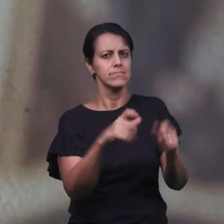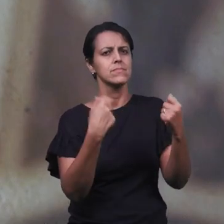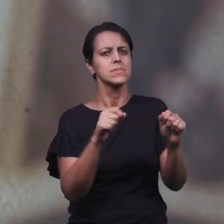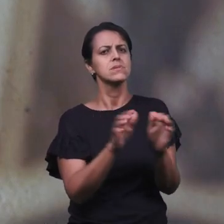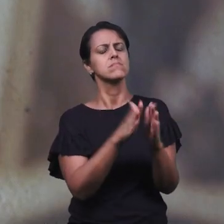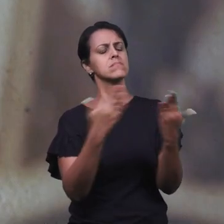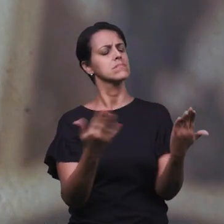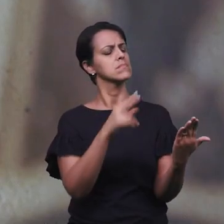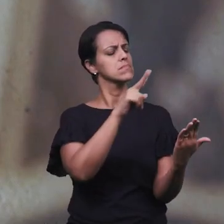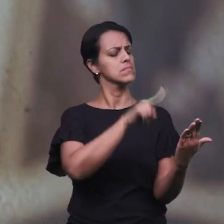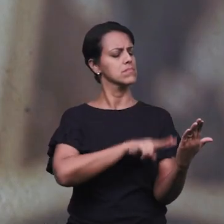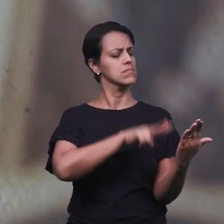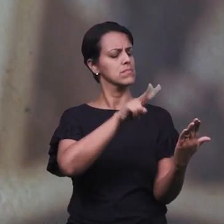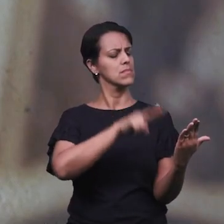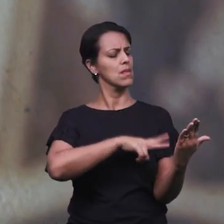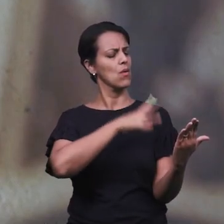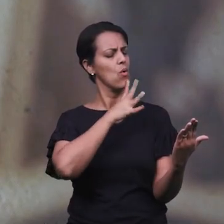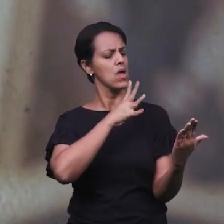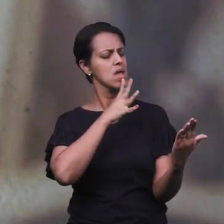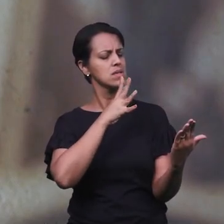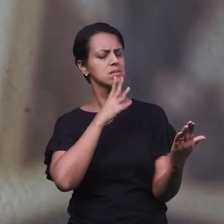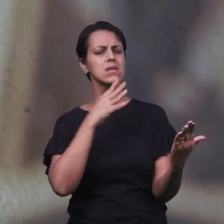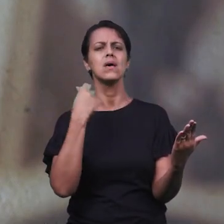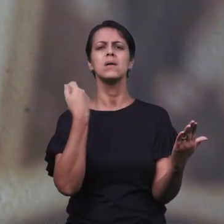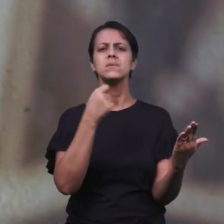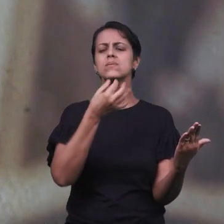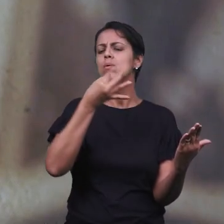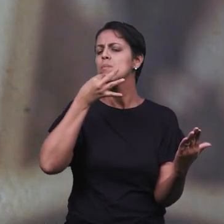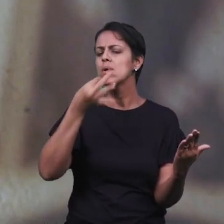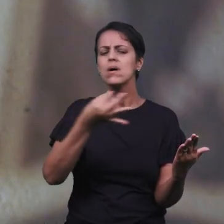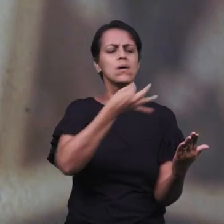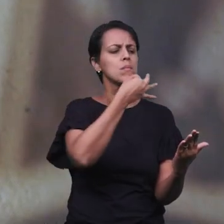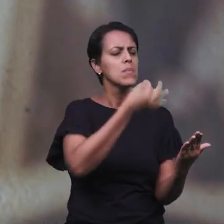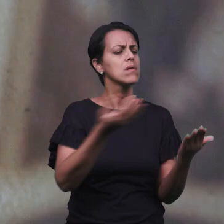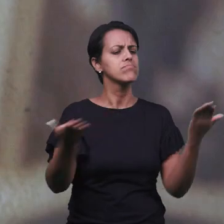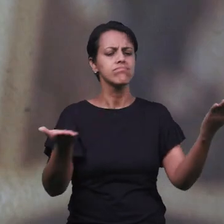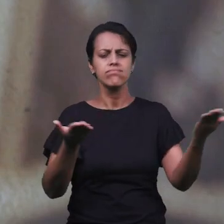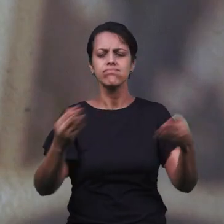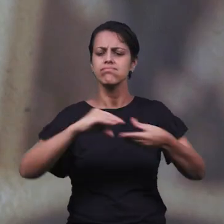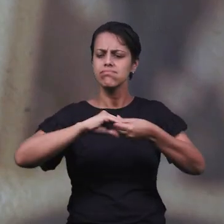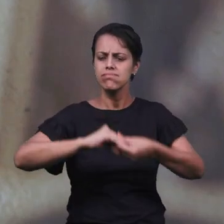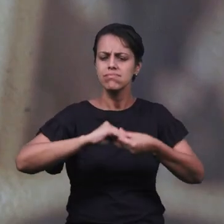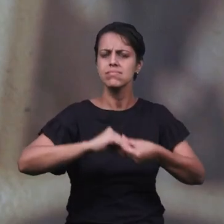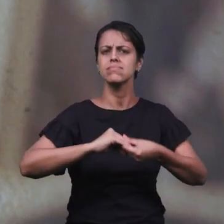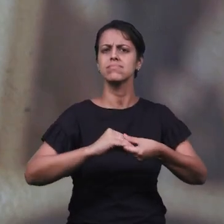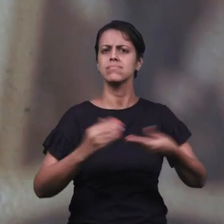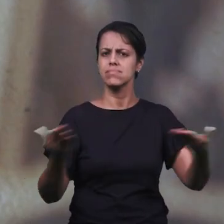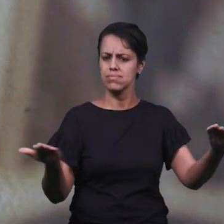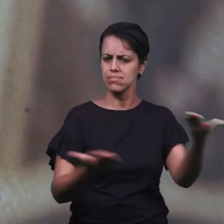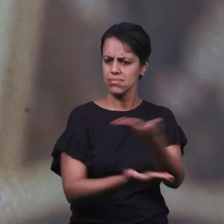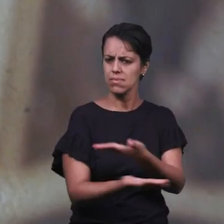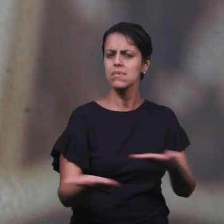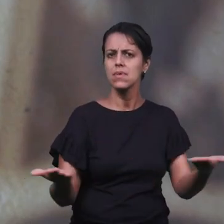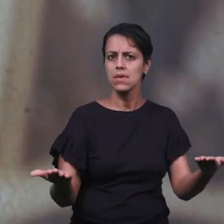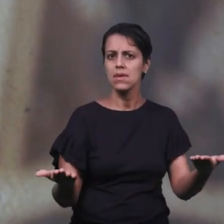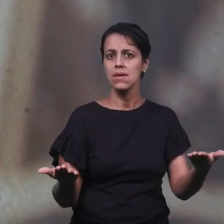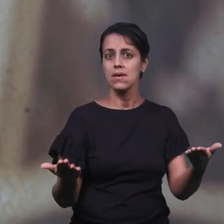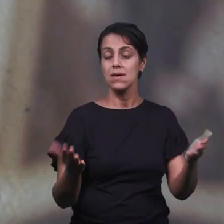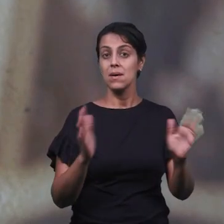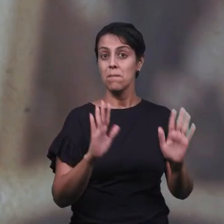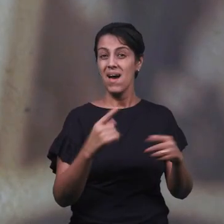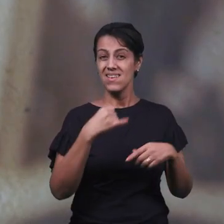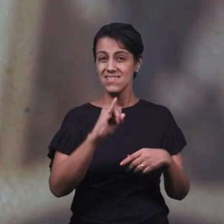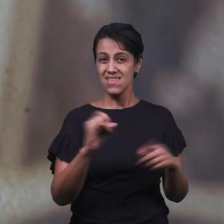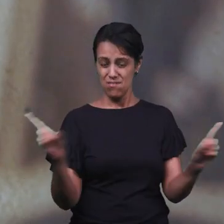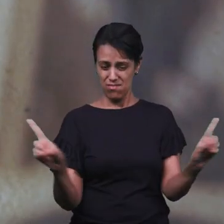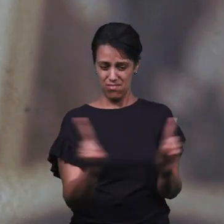buscar saber ali, de propor para as partes a conciliação, a mediação, caso as partes não